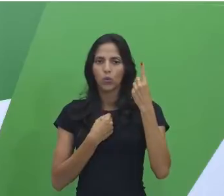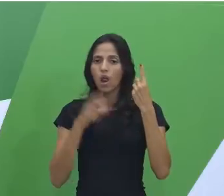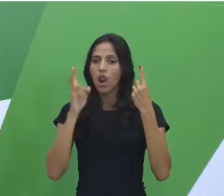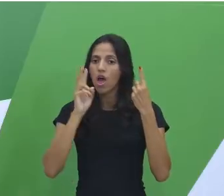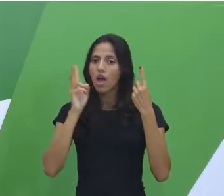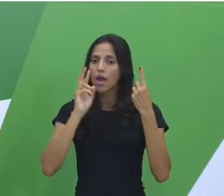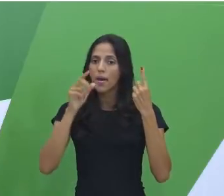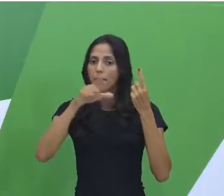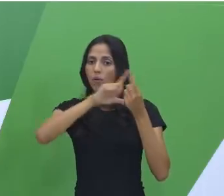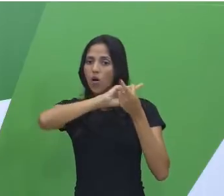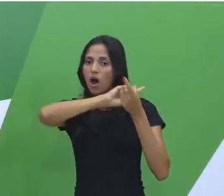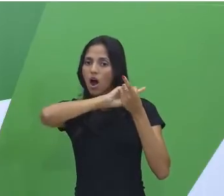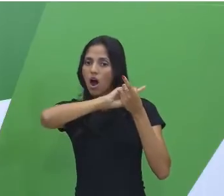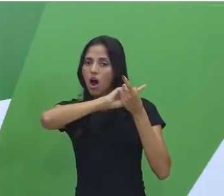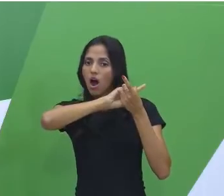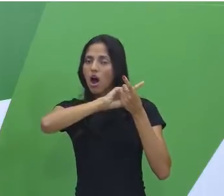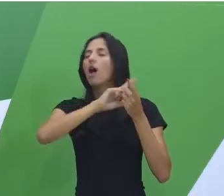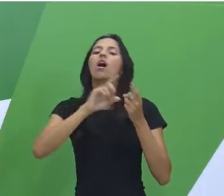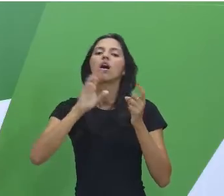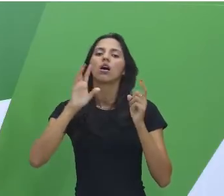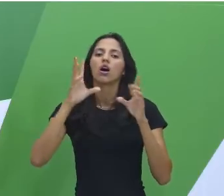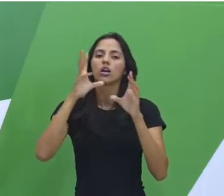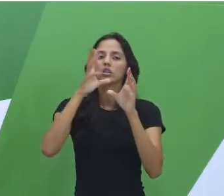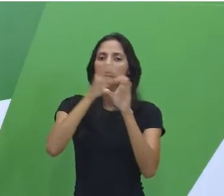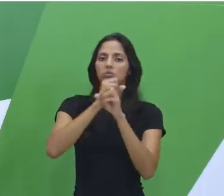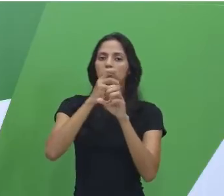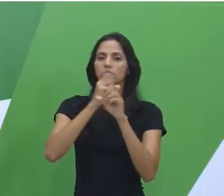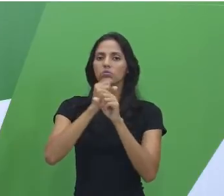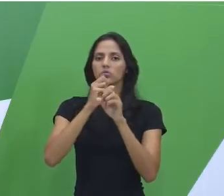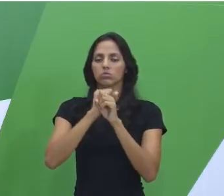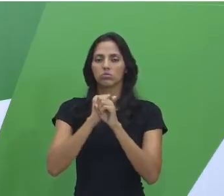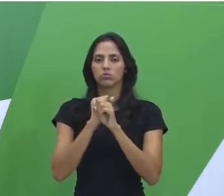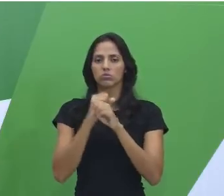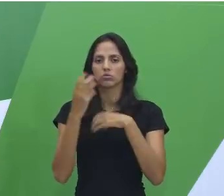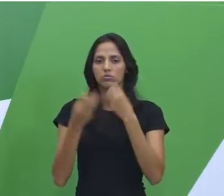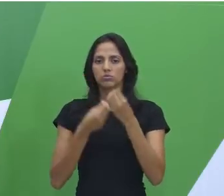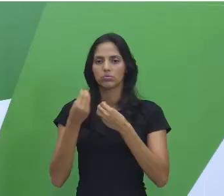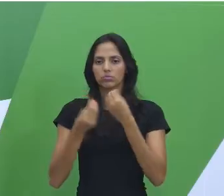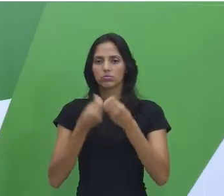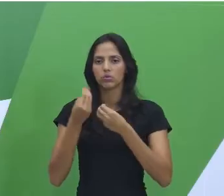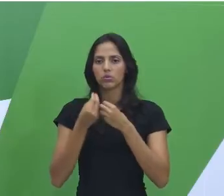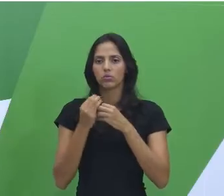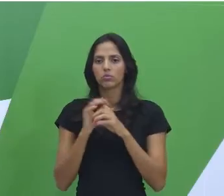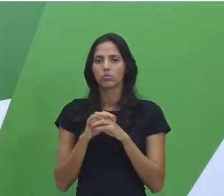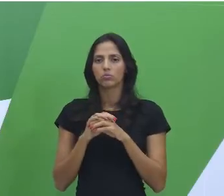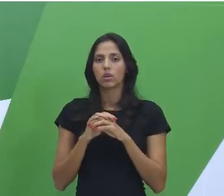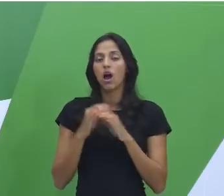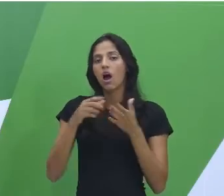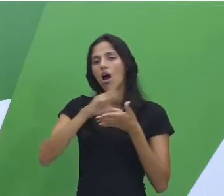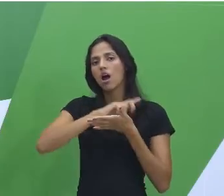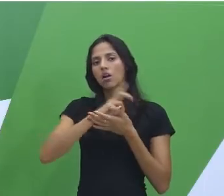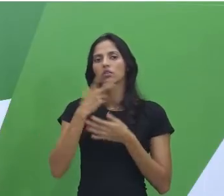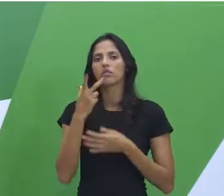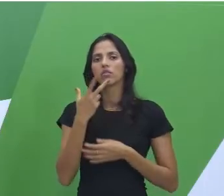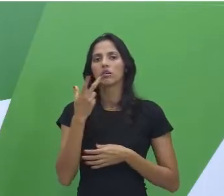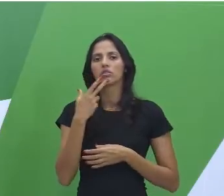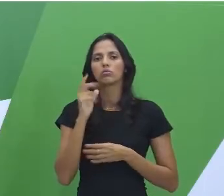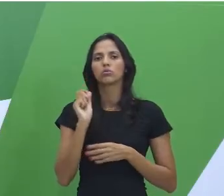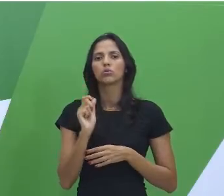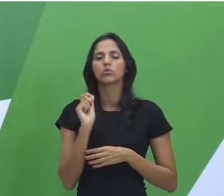1? Veio daquela sombra altamente inclinar, que eu também já falei aqui que é a